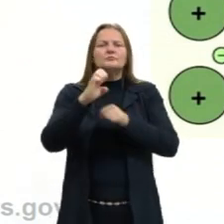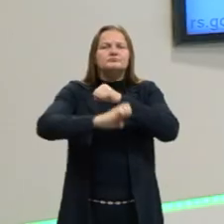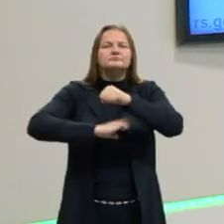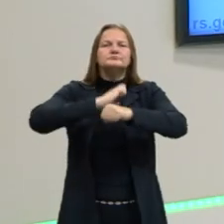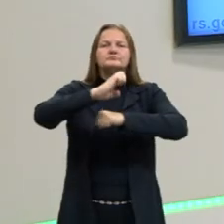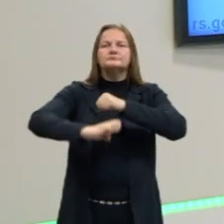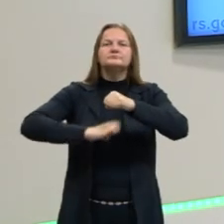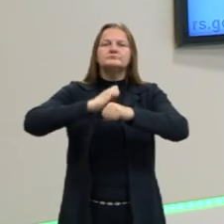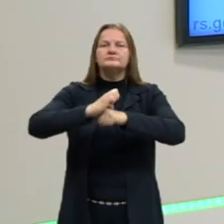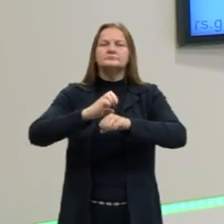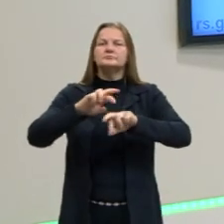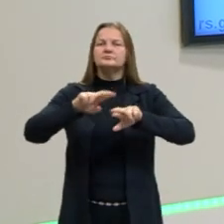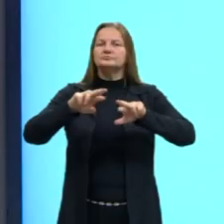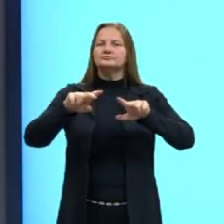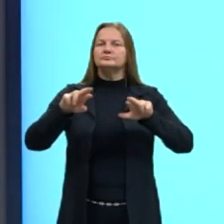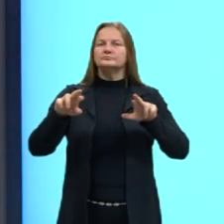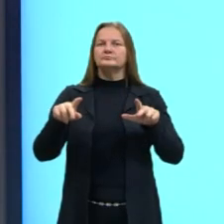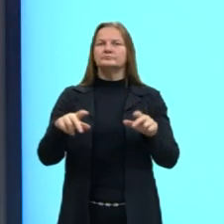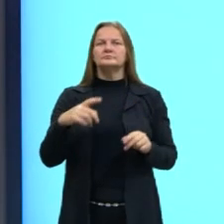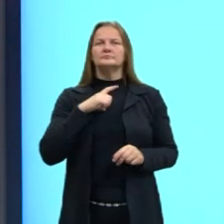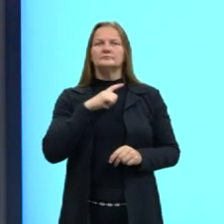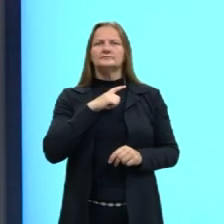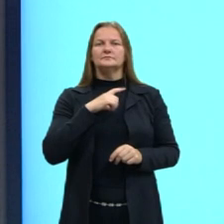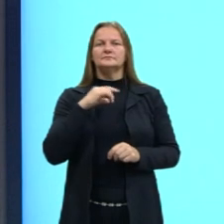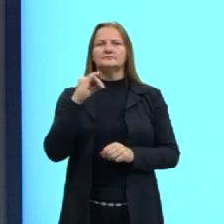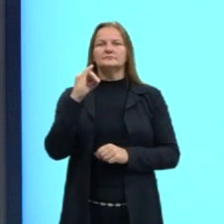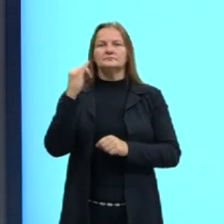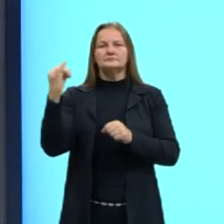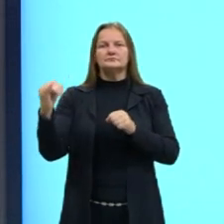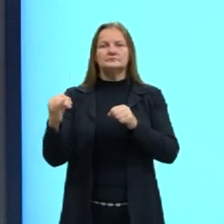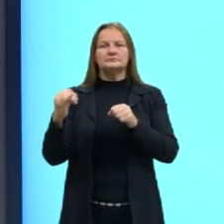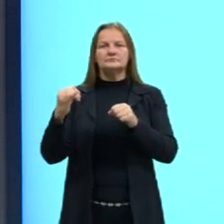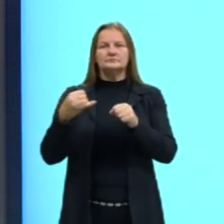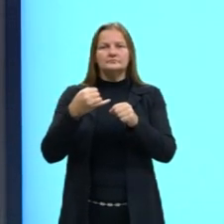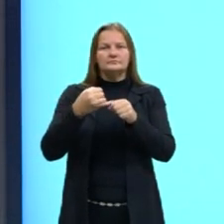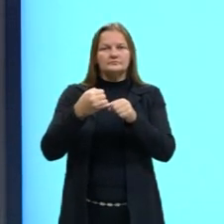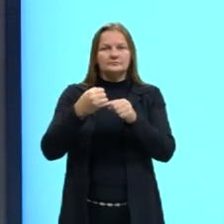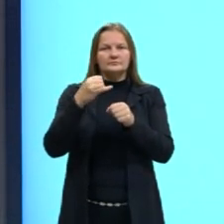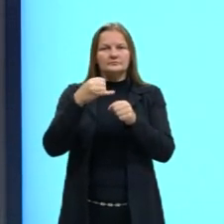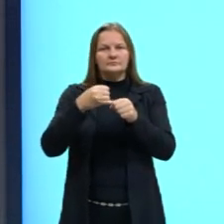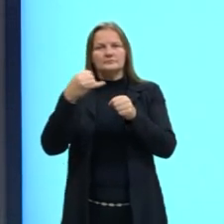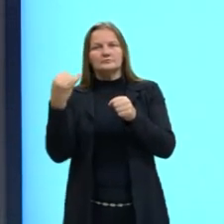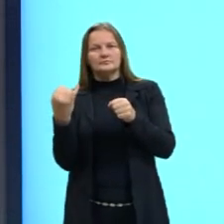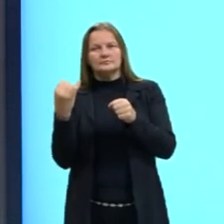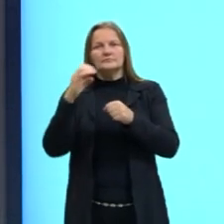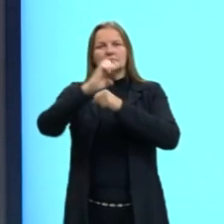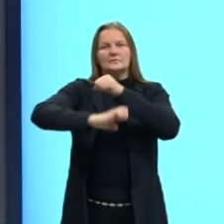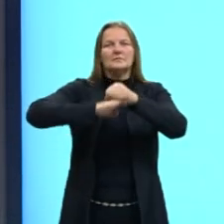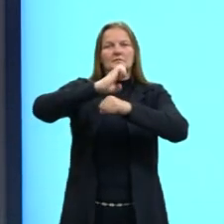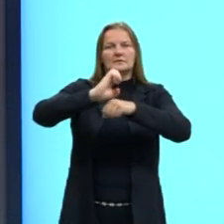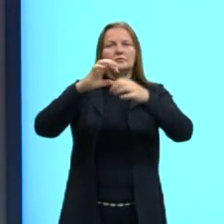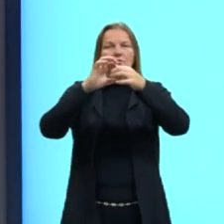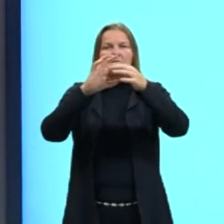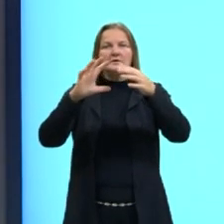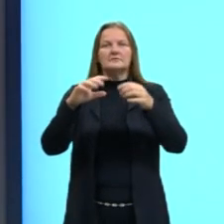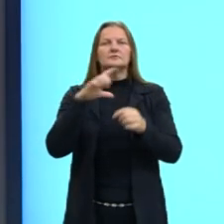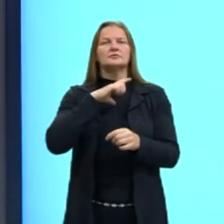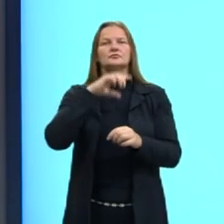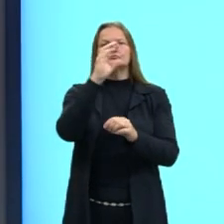por quê que é um mar de elétrons porque eu vou ter um nosso íon metálico que é o cátion e os elétrons livres na